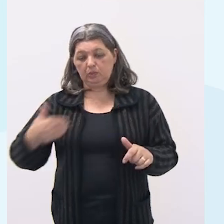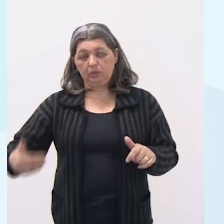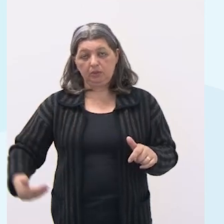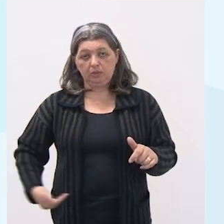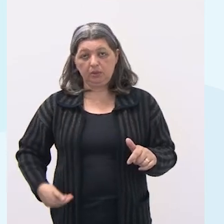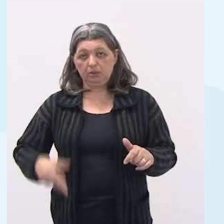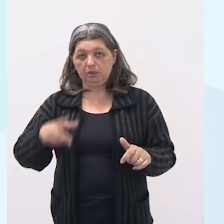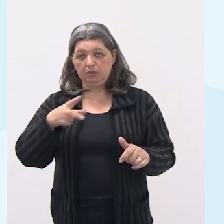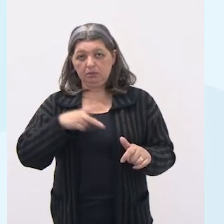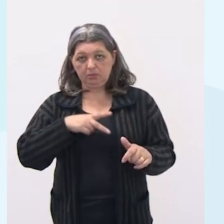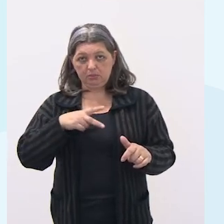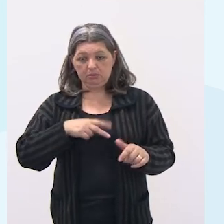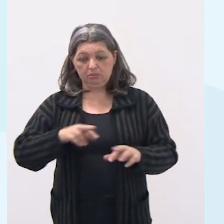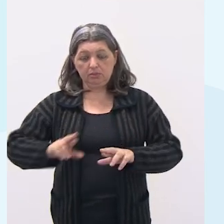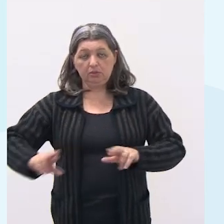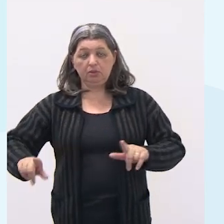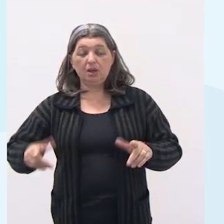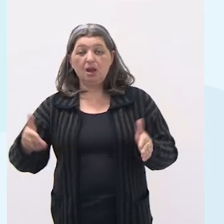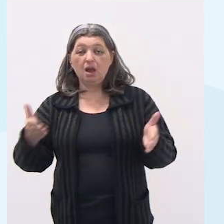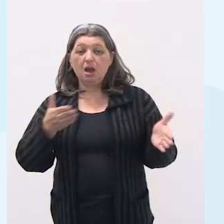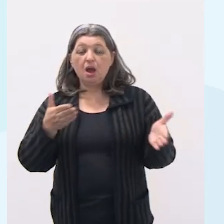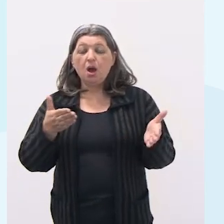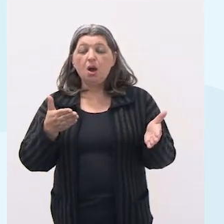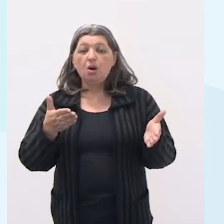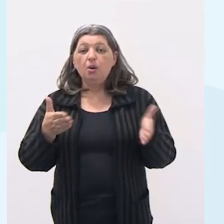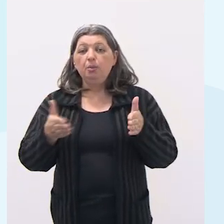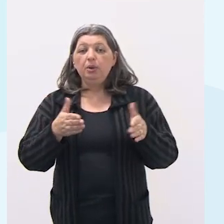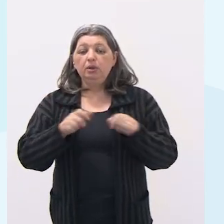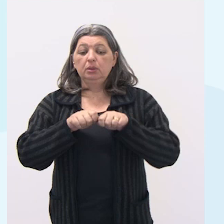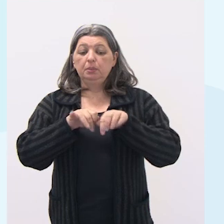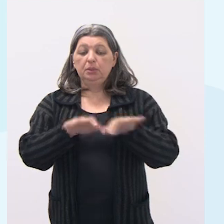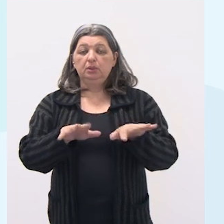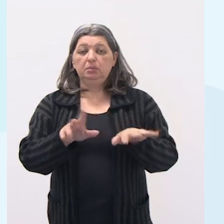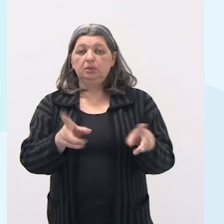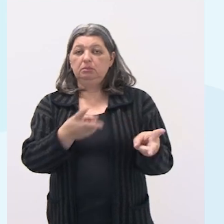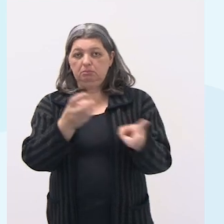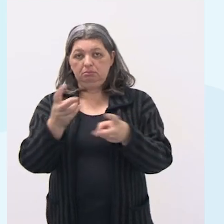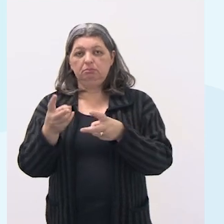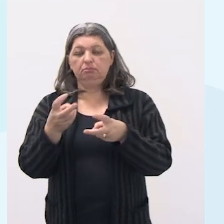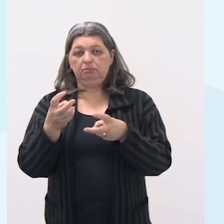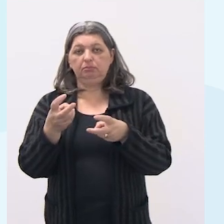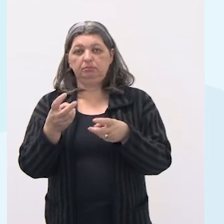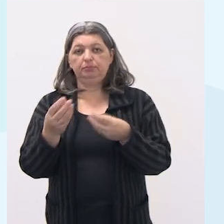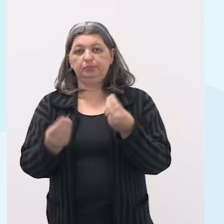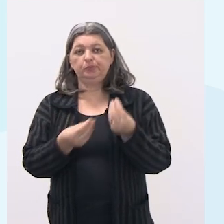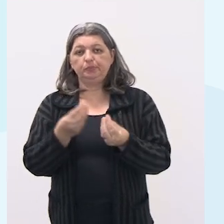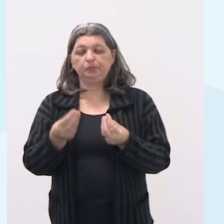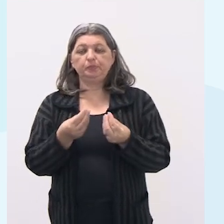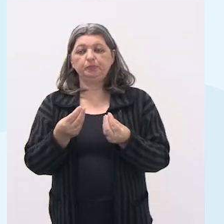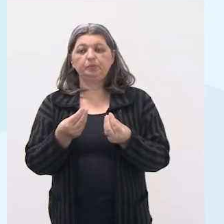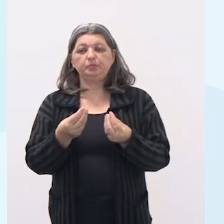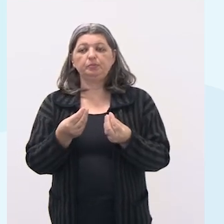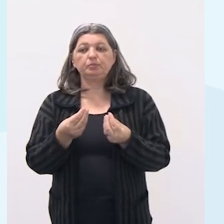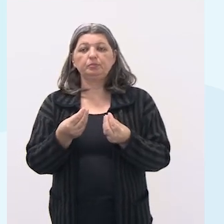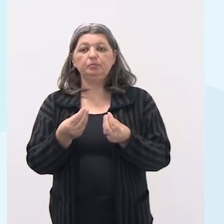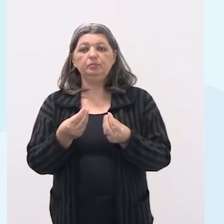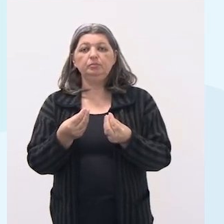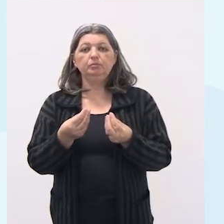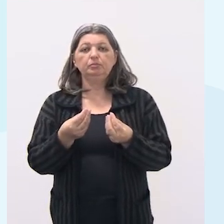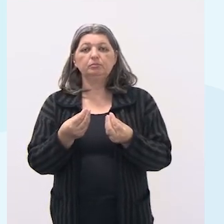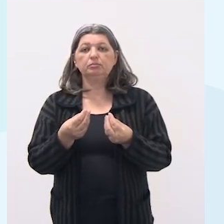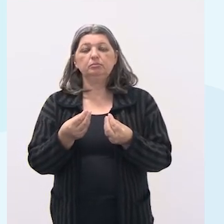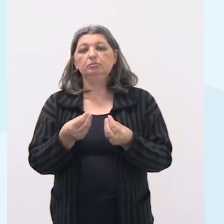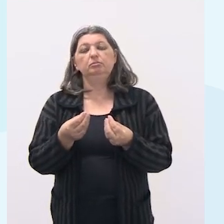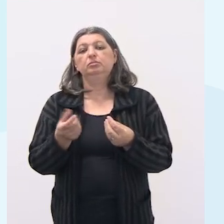privados. E agora, com a pandemia, a gente viu como a casa não é um espaço